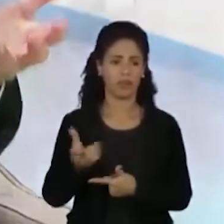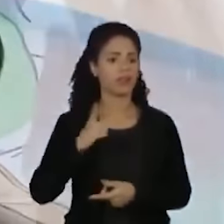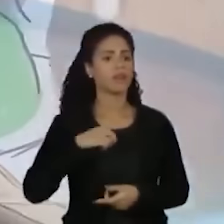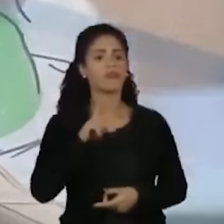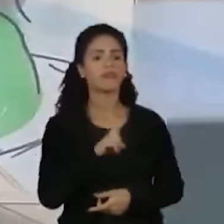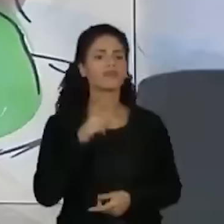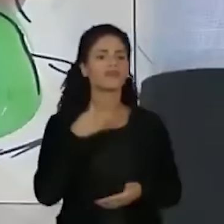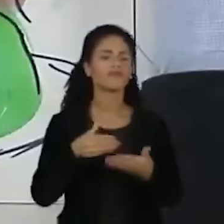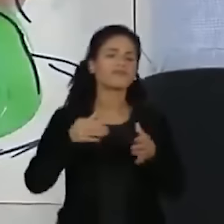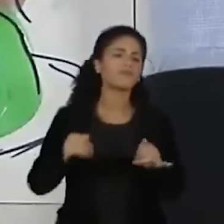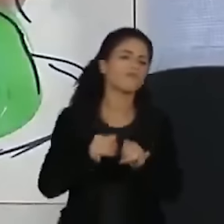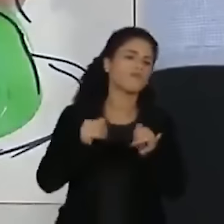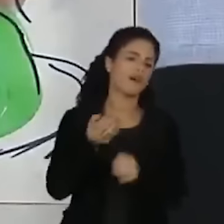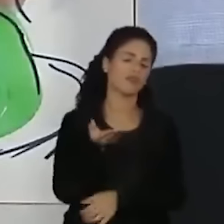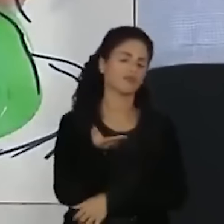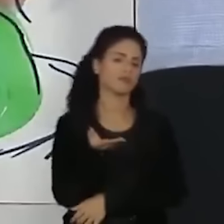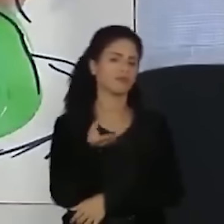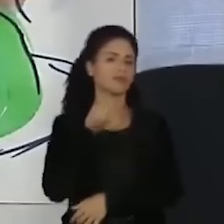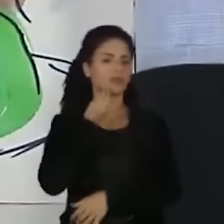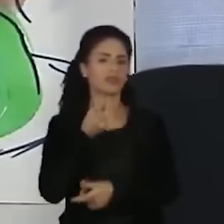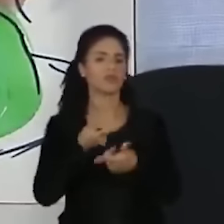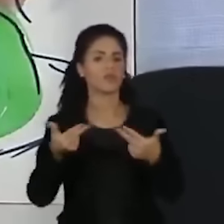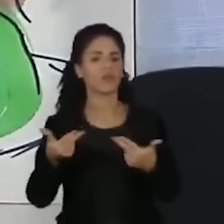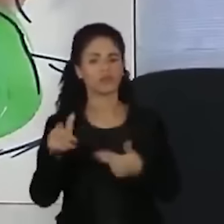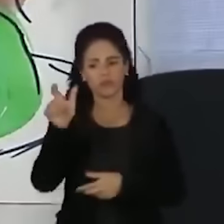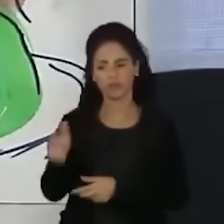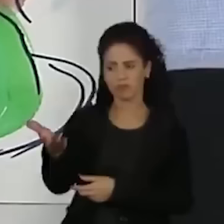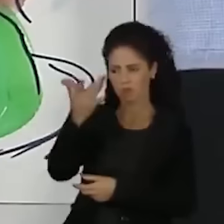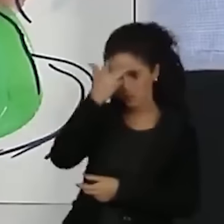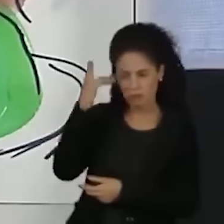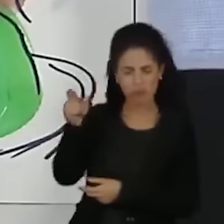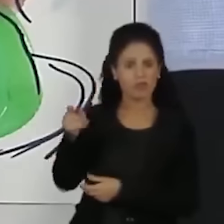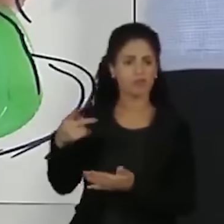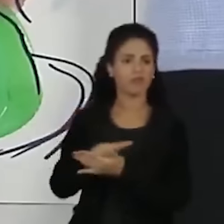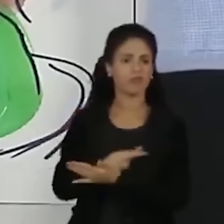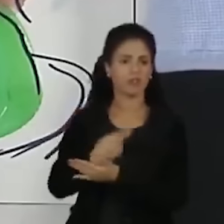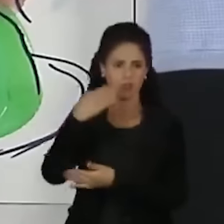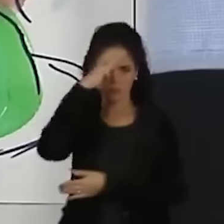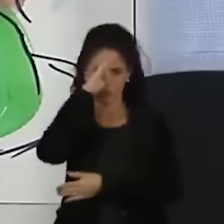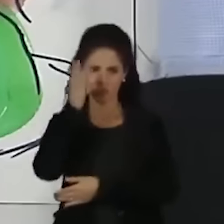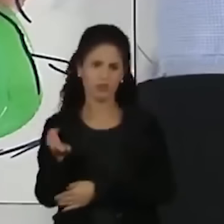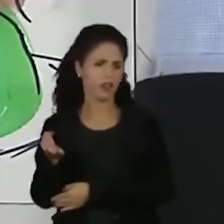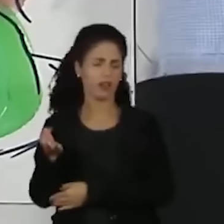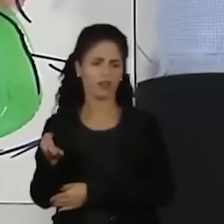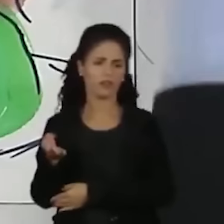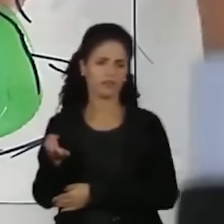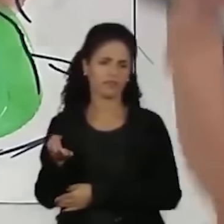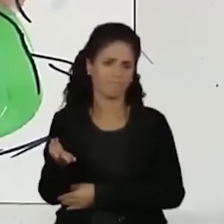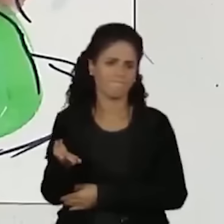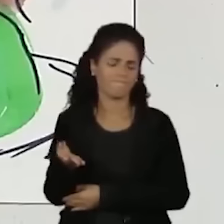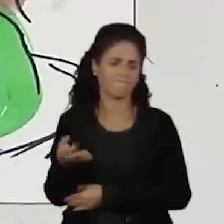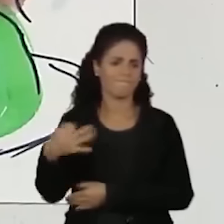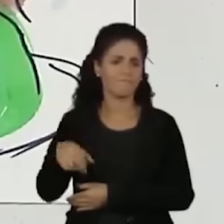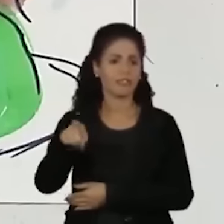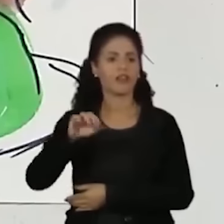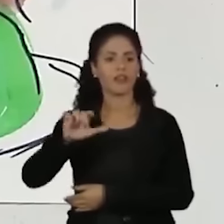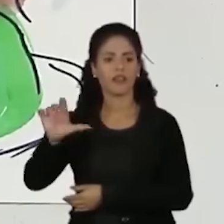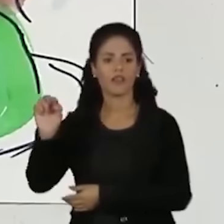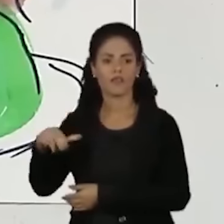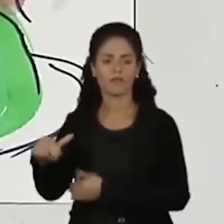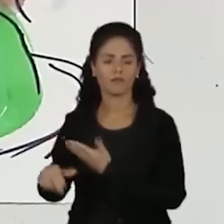estatal para promover uma destruição de reputação de uma pessoa honesta que chama-se Jair Bolsonaro. E nessa situação do Elon Musk,